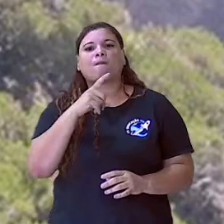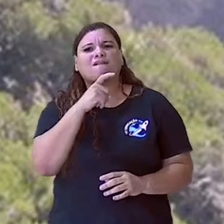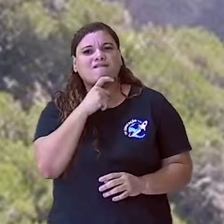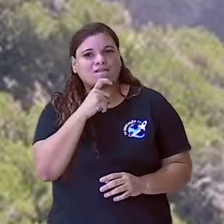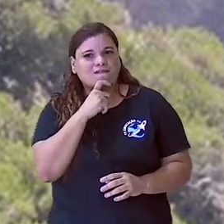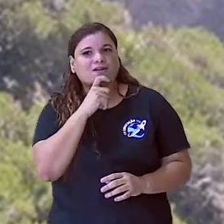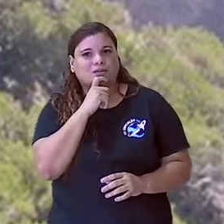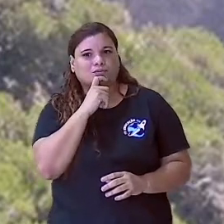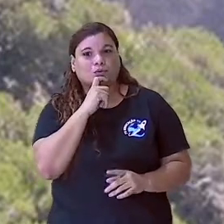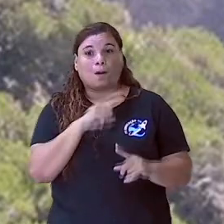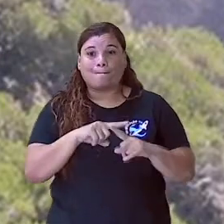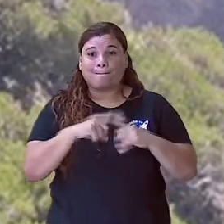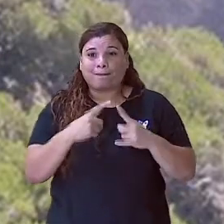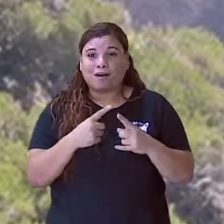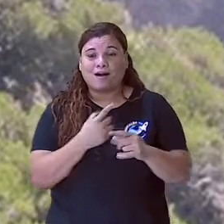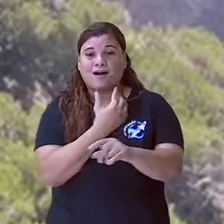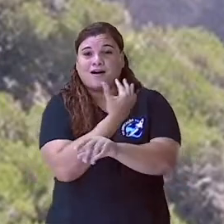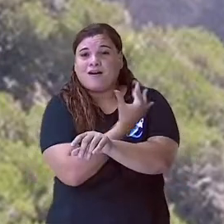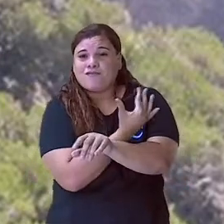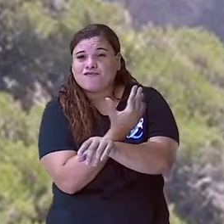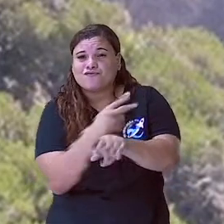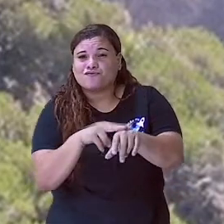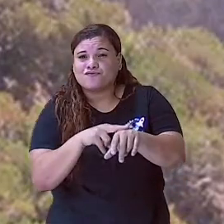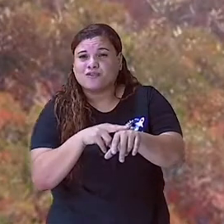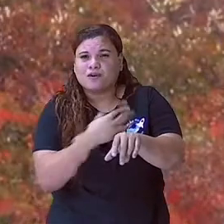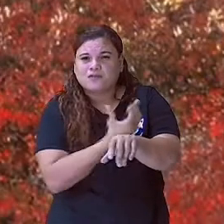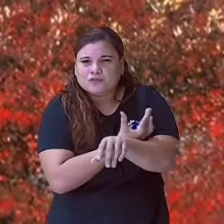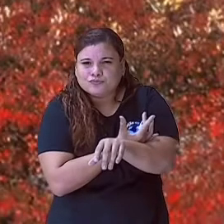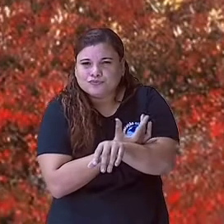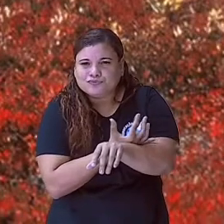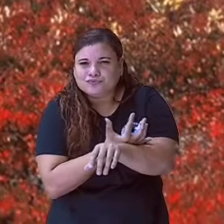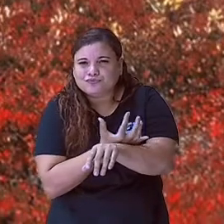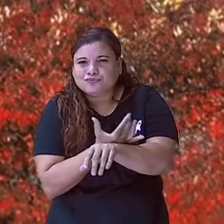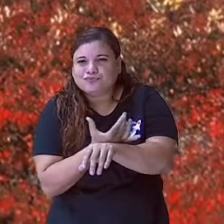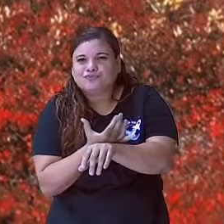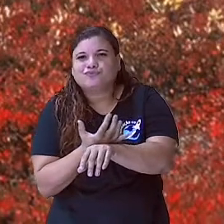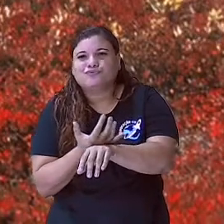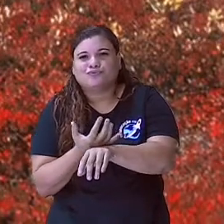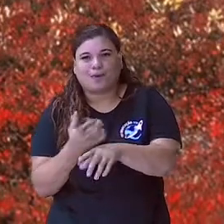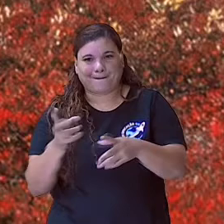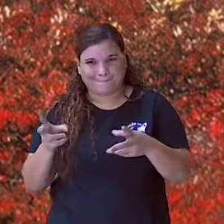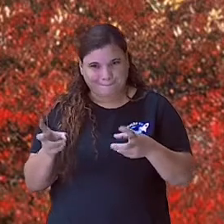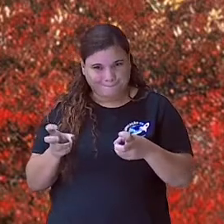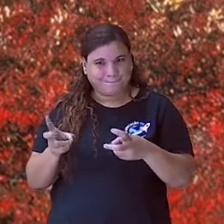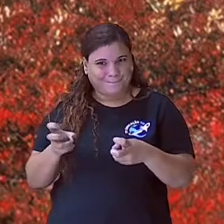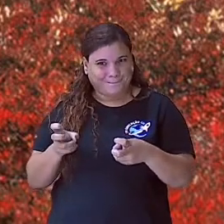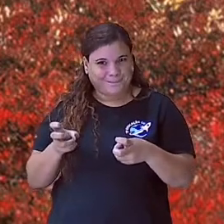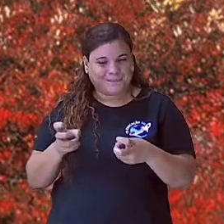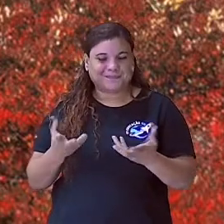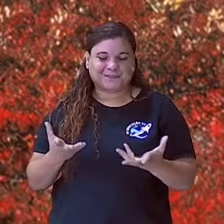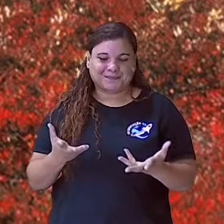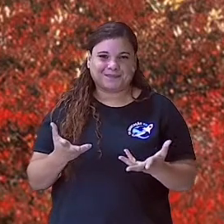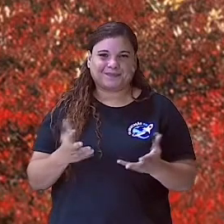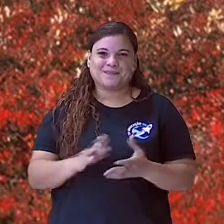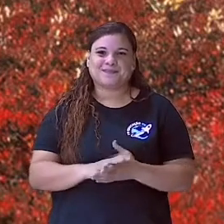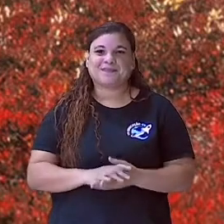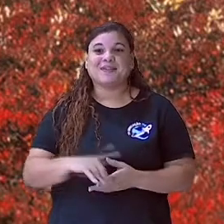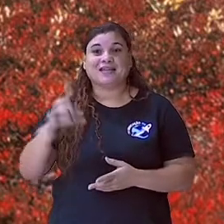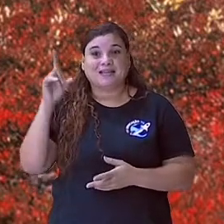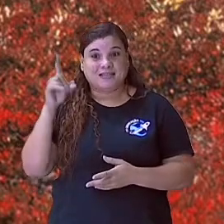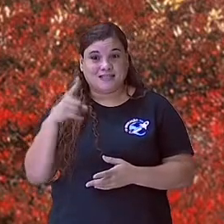quê? Rasteira, ok? Essa vegetação que vai